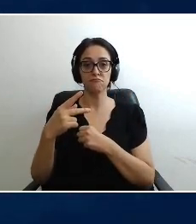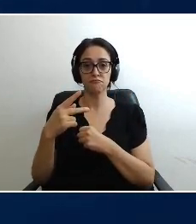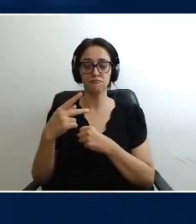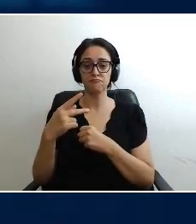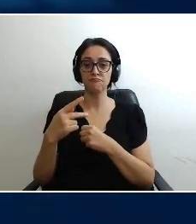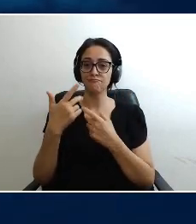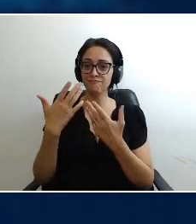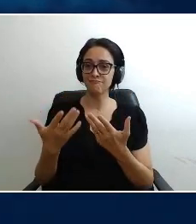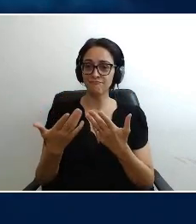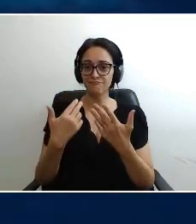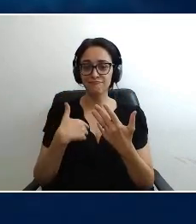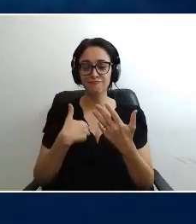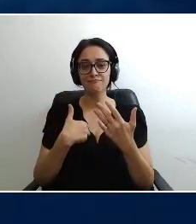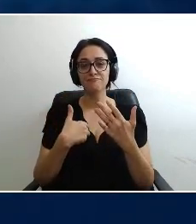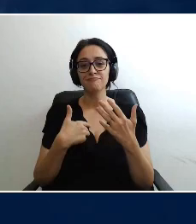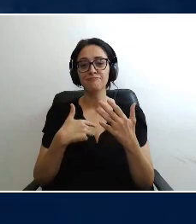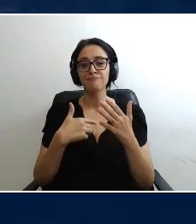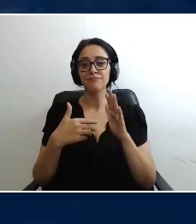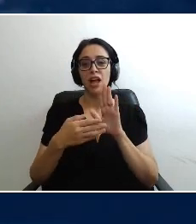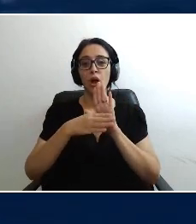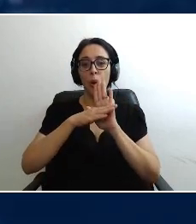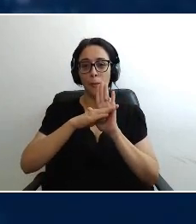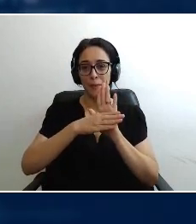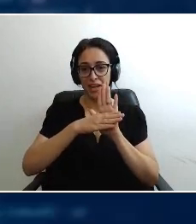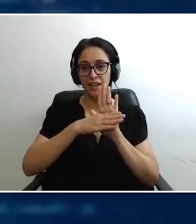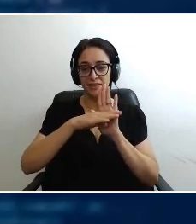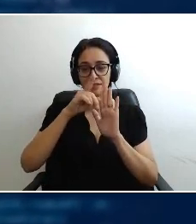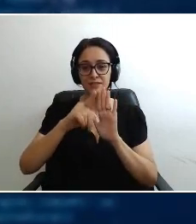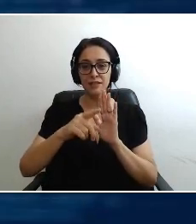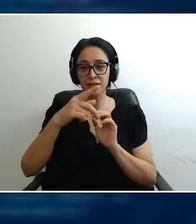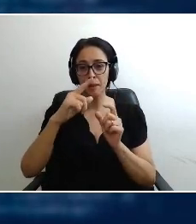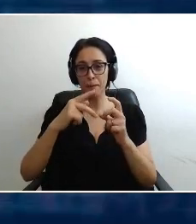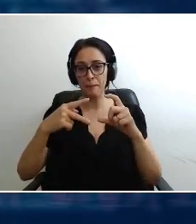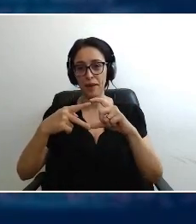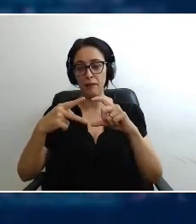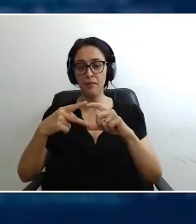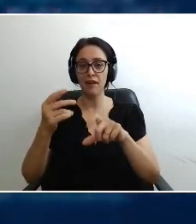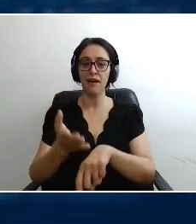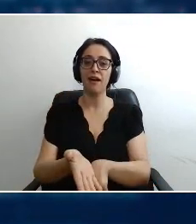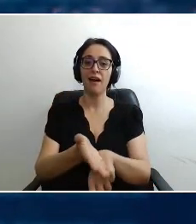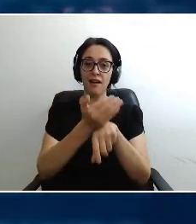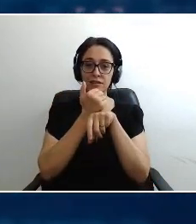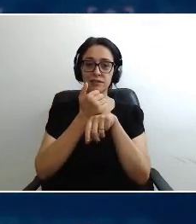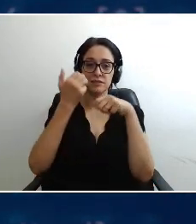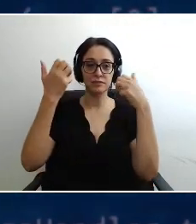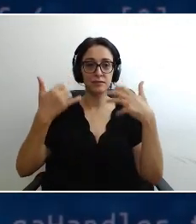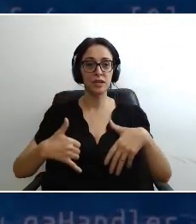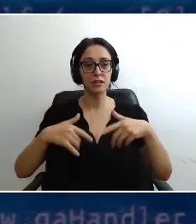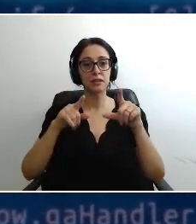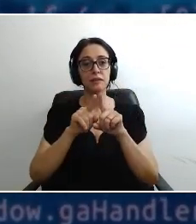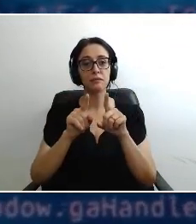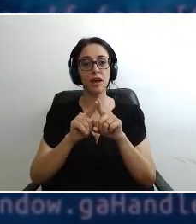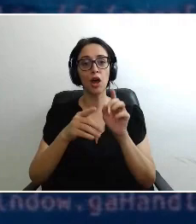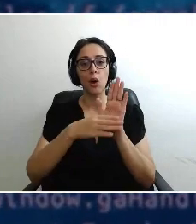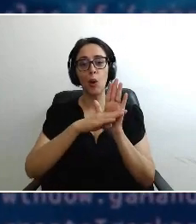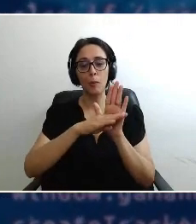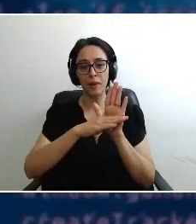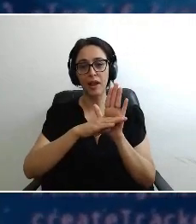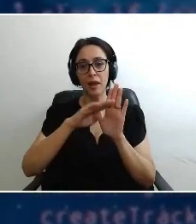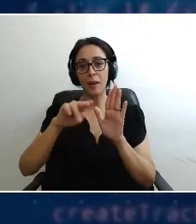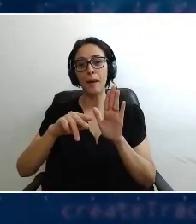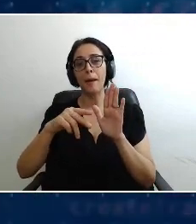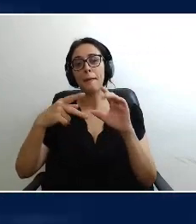é um dialeto de Lisp que compila para PHP, tá? Então, antes da gente começar a falar de compilar para PHP e a FEL em